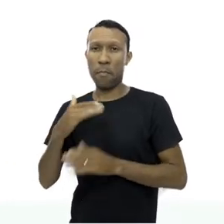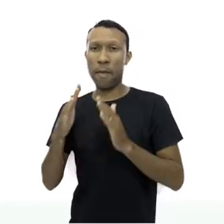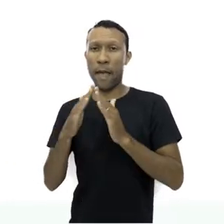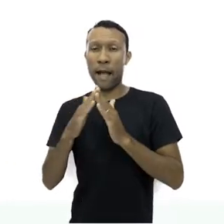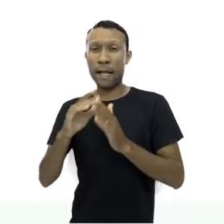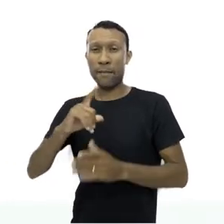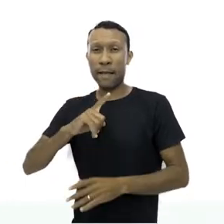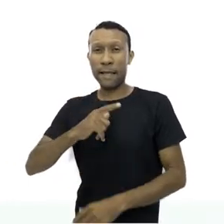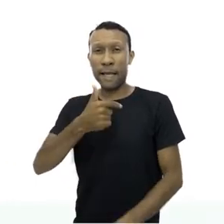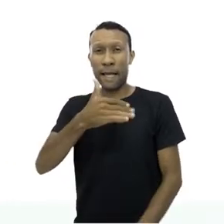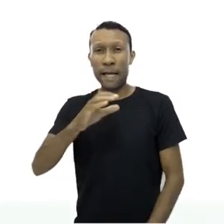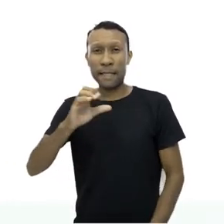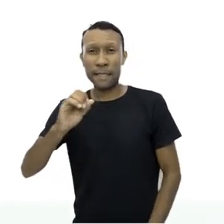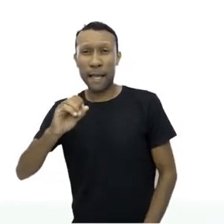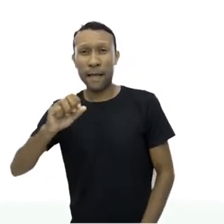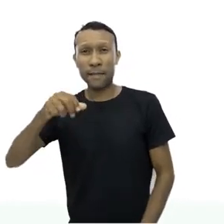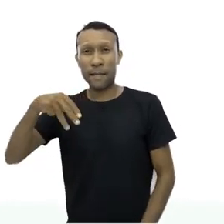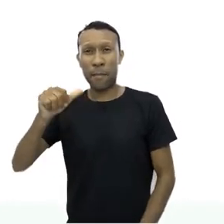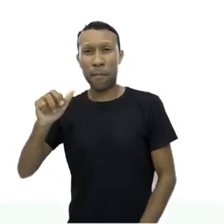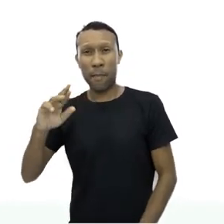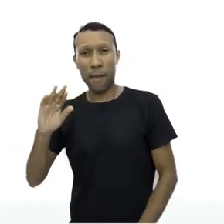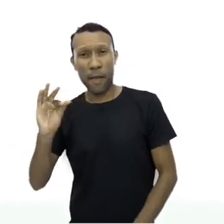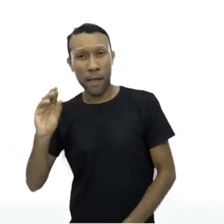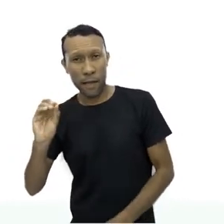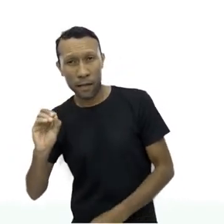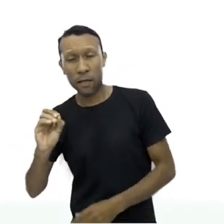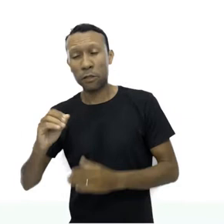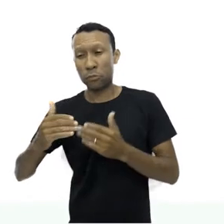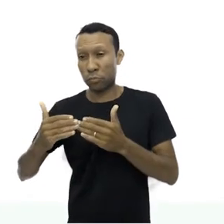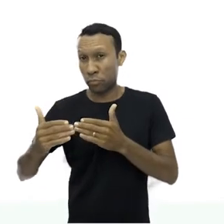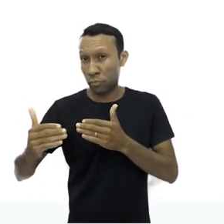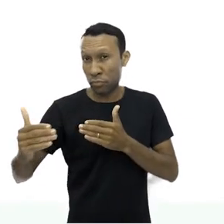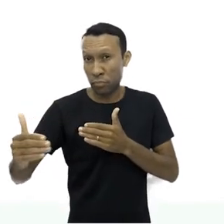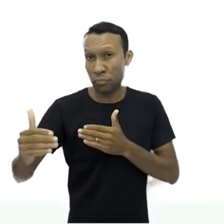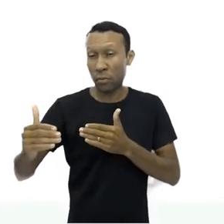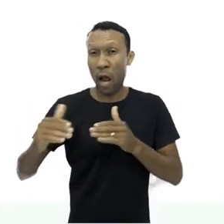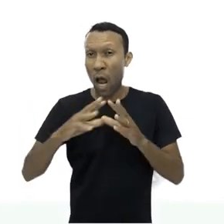10 metros de comprimento e 6 metros de largura, ou seja, vai ter